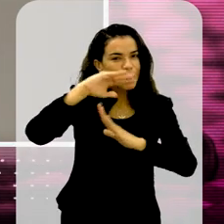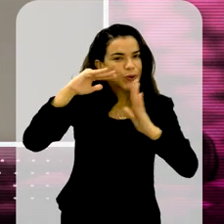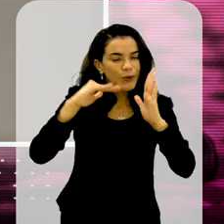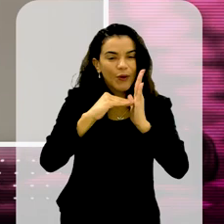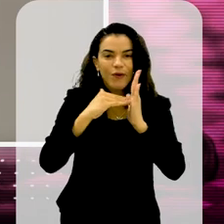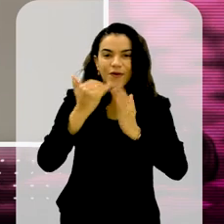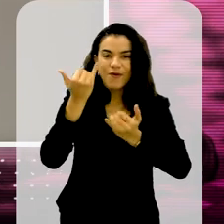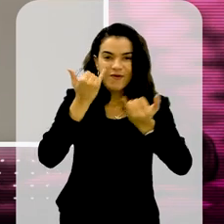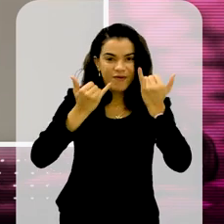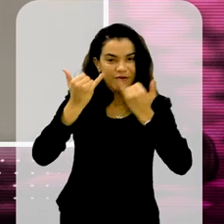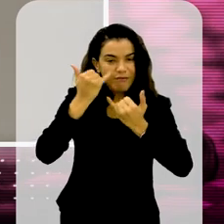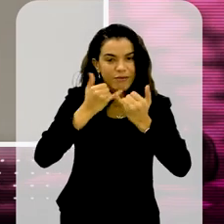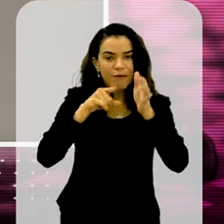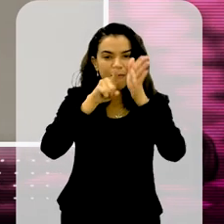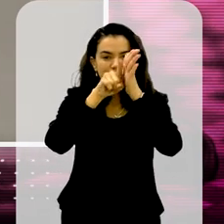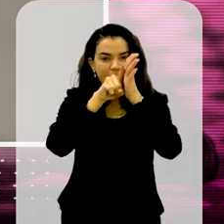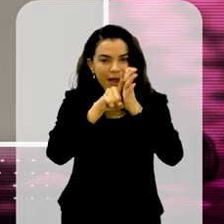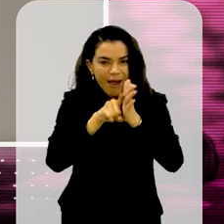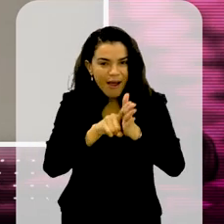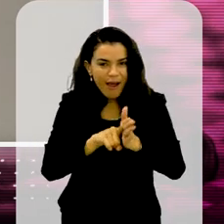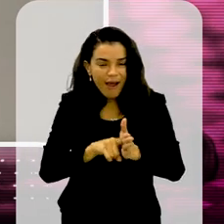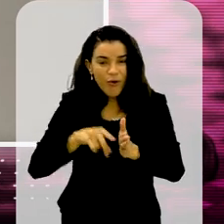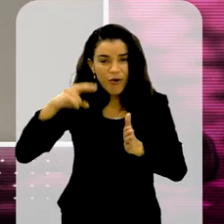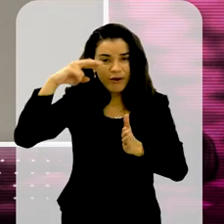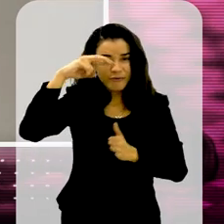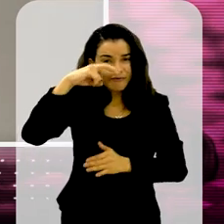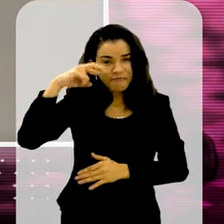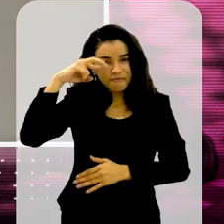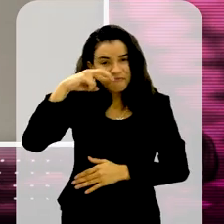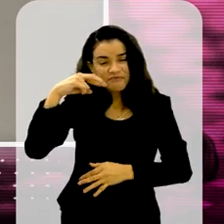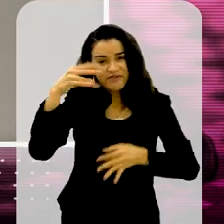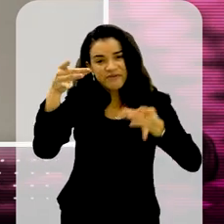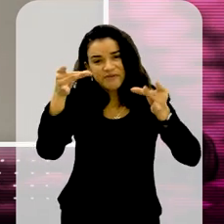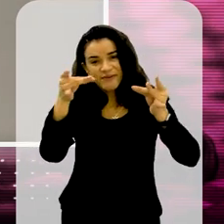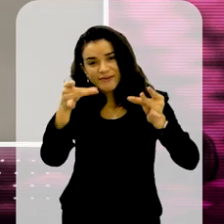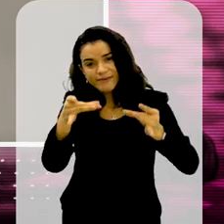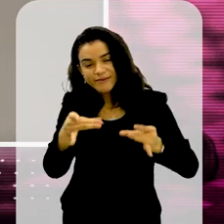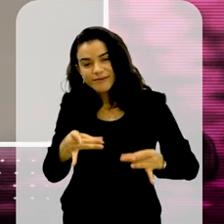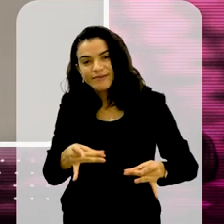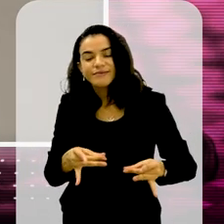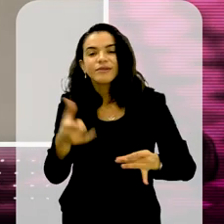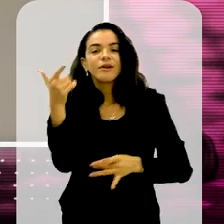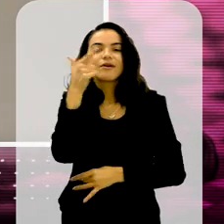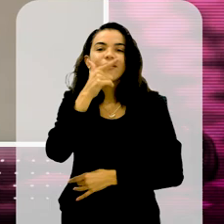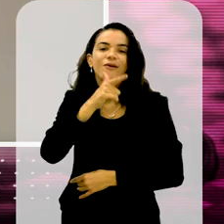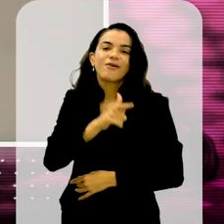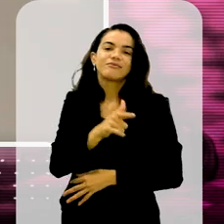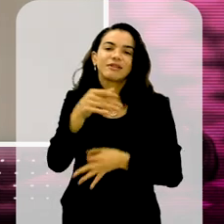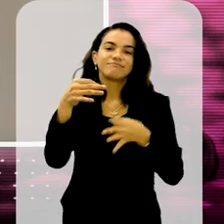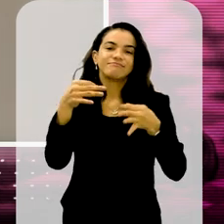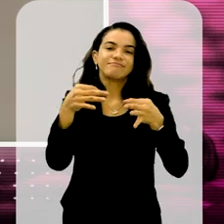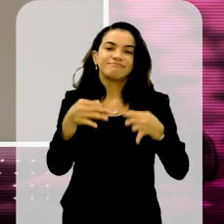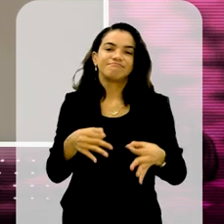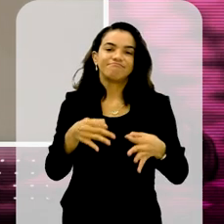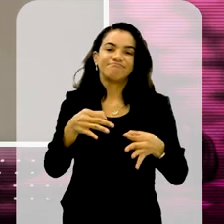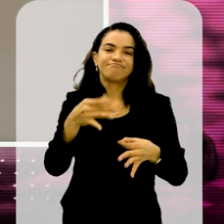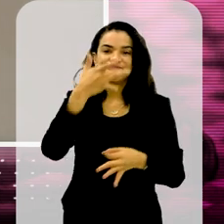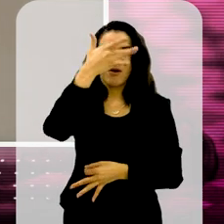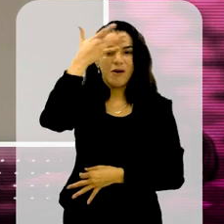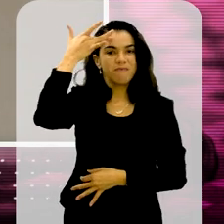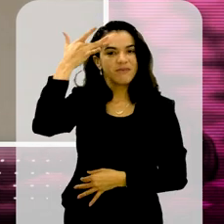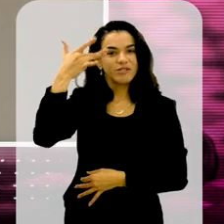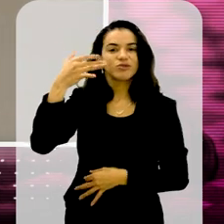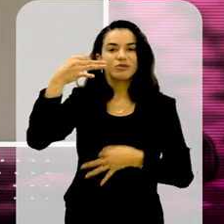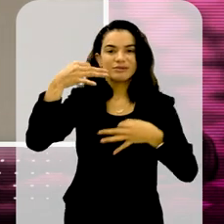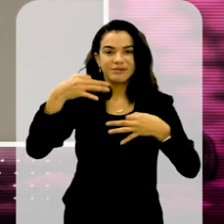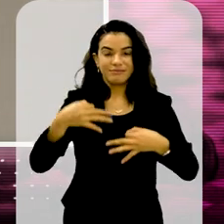e tudo mais. E isso a gente faz uma análise, uma investigação em cima disso. Conseguimos muitas vezes chegar numa